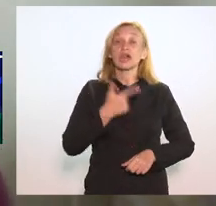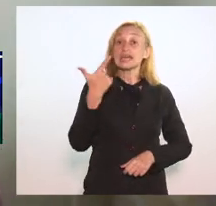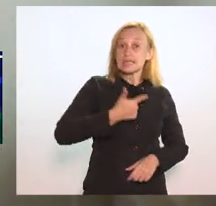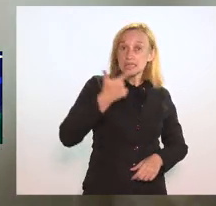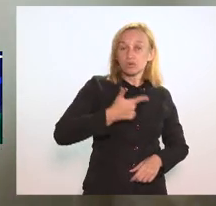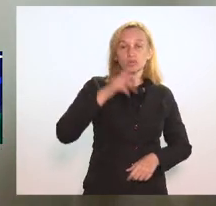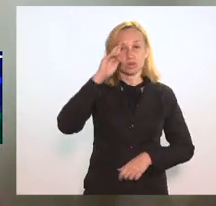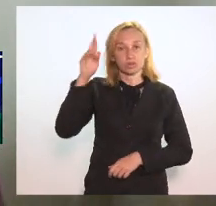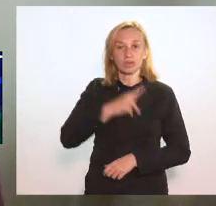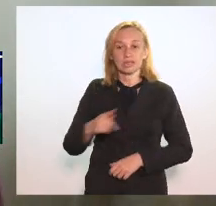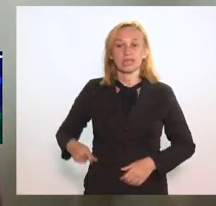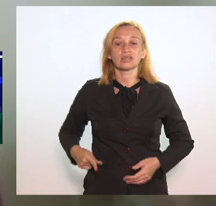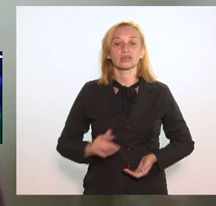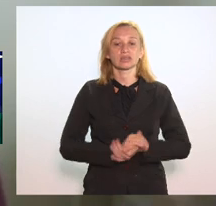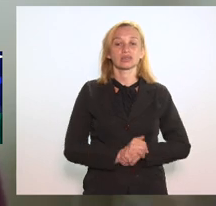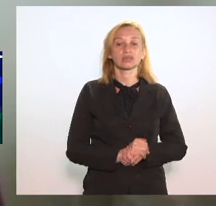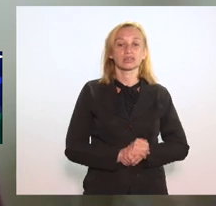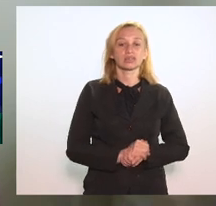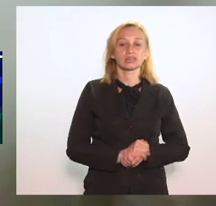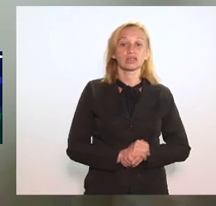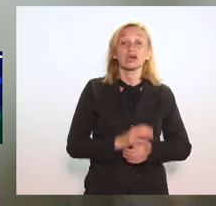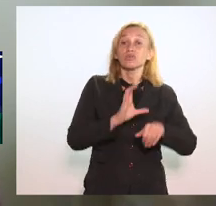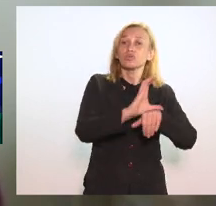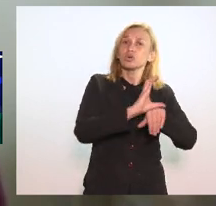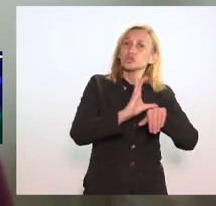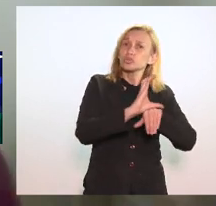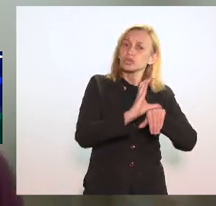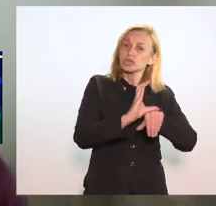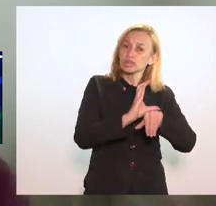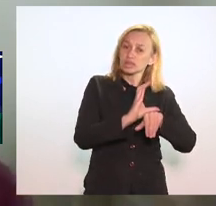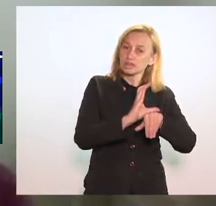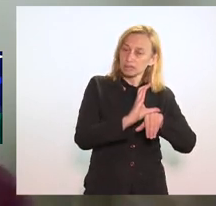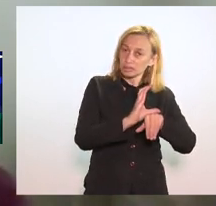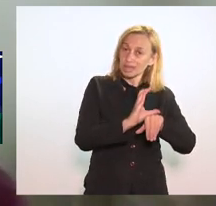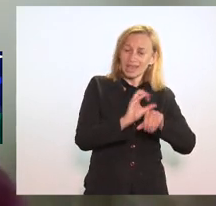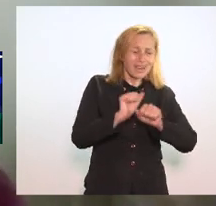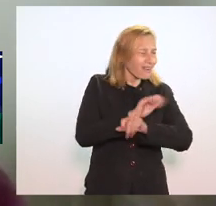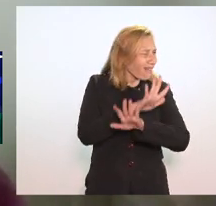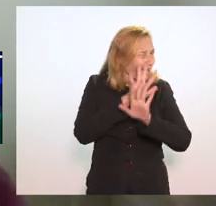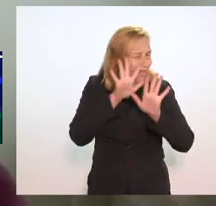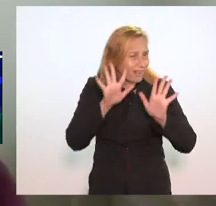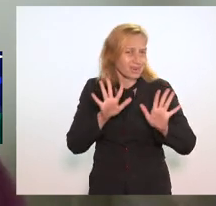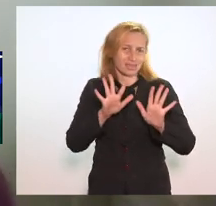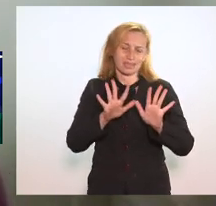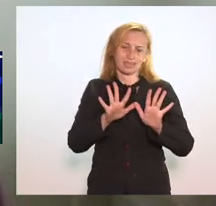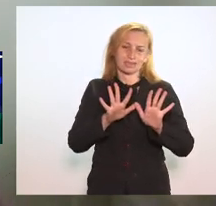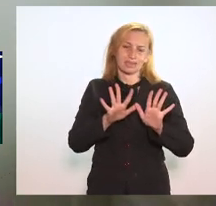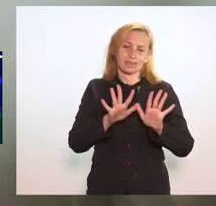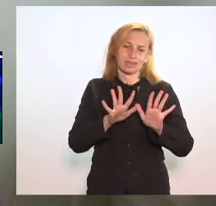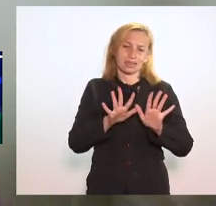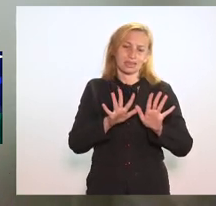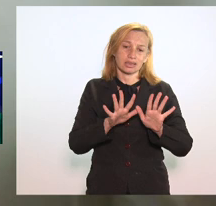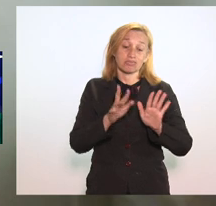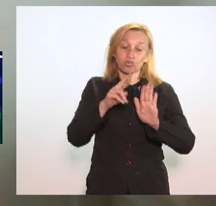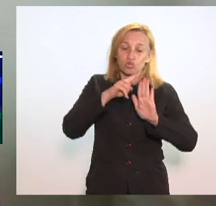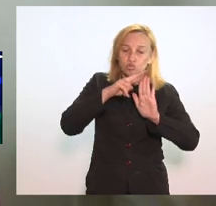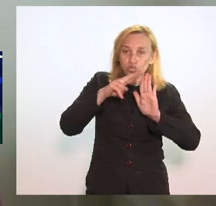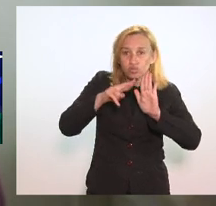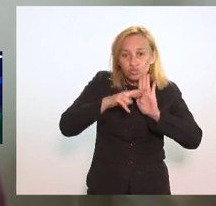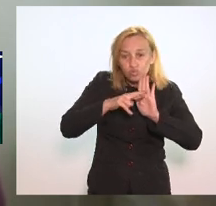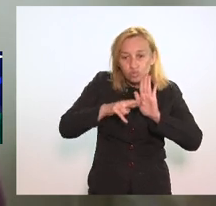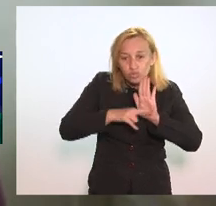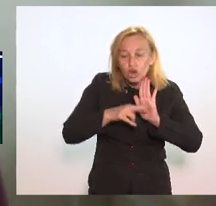poste a constituição é Clara é sobre as regras